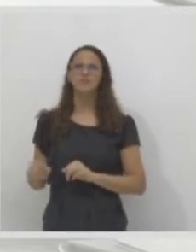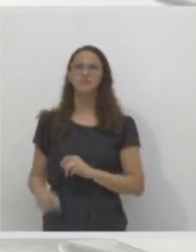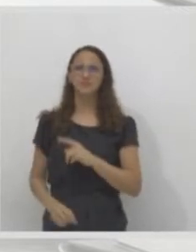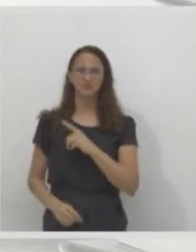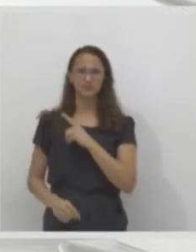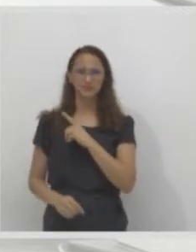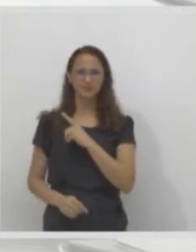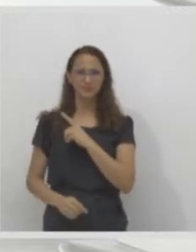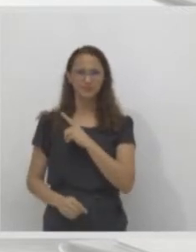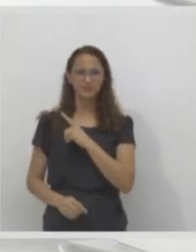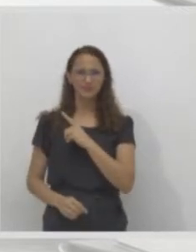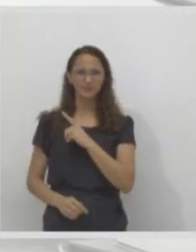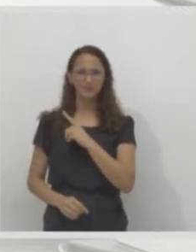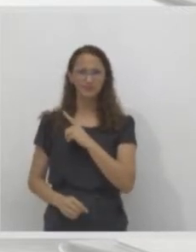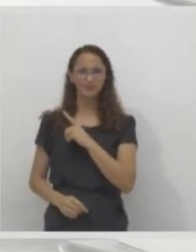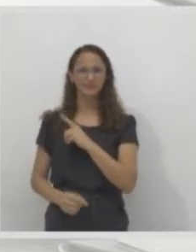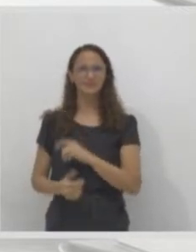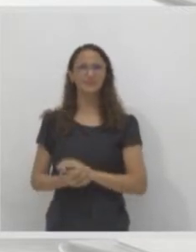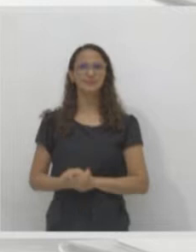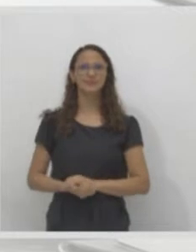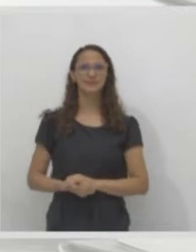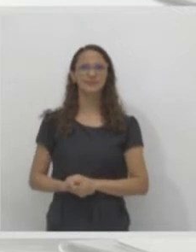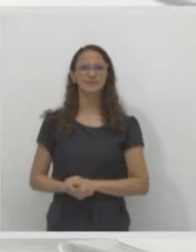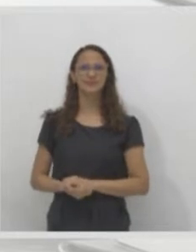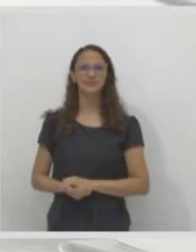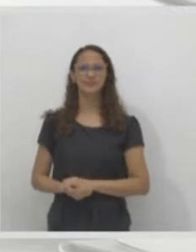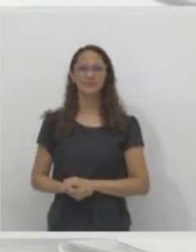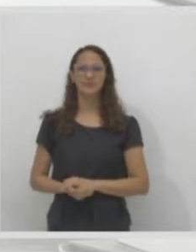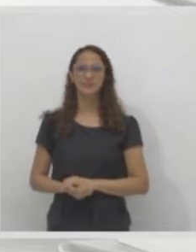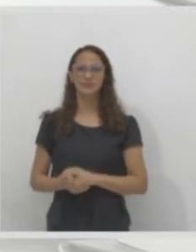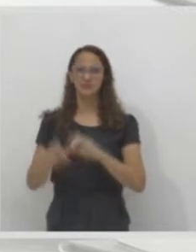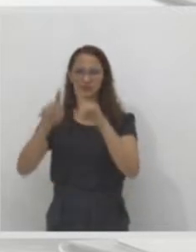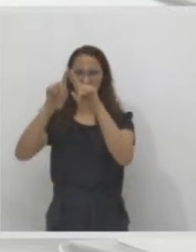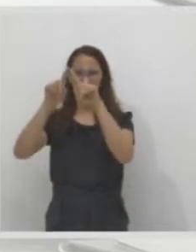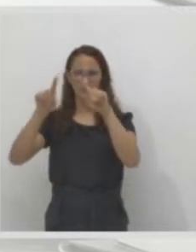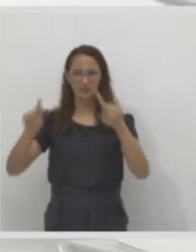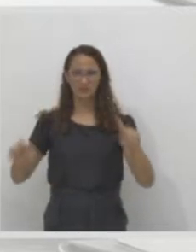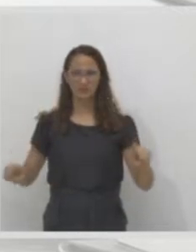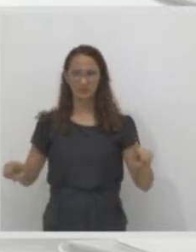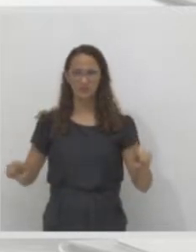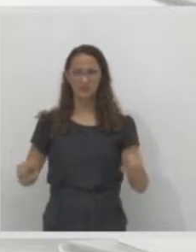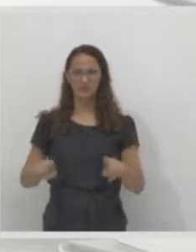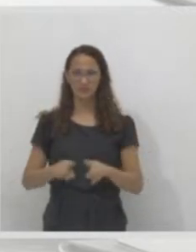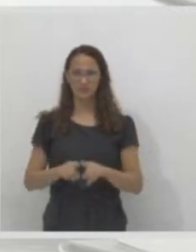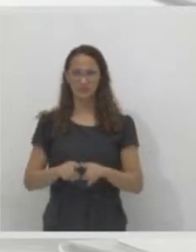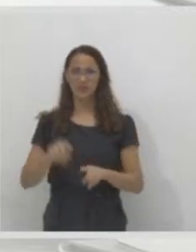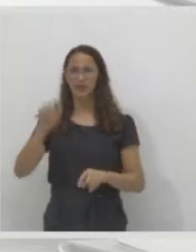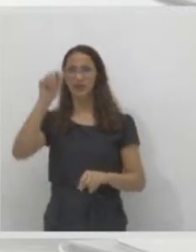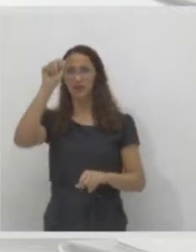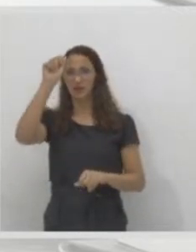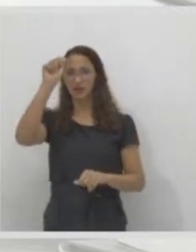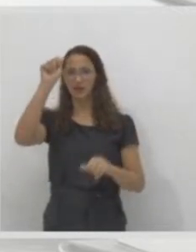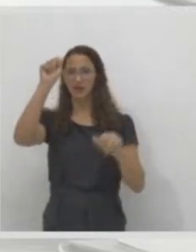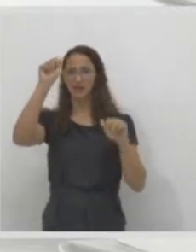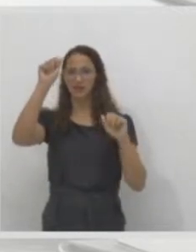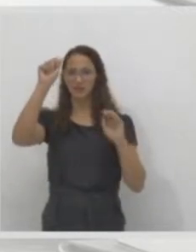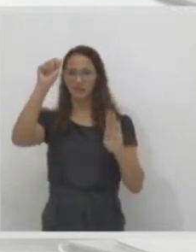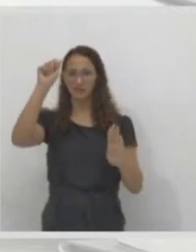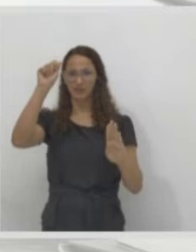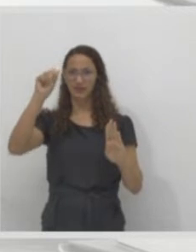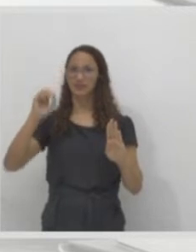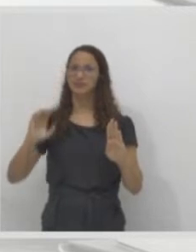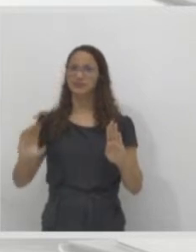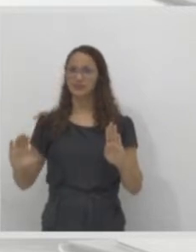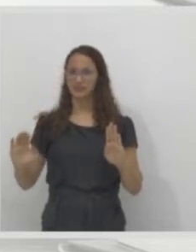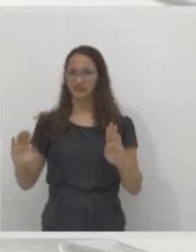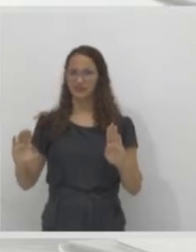nessa imagem. Eu tenho aqui o triângulo ABC, cujas medidas apresentadas